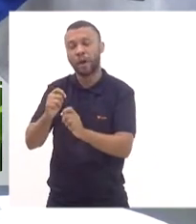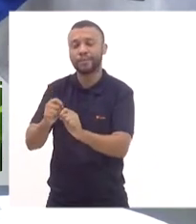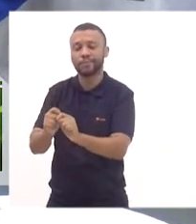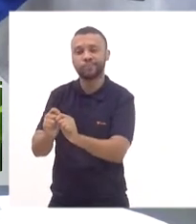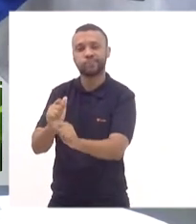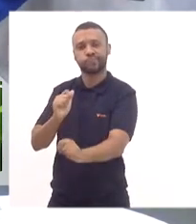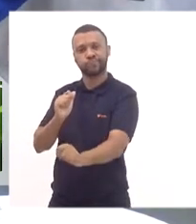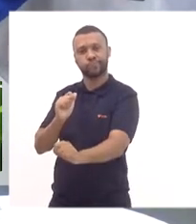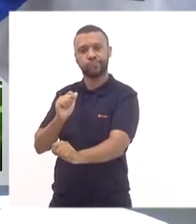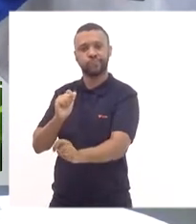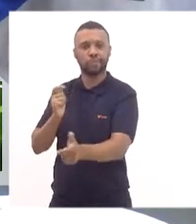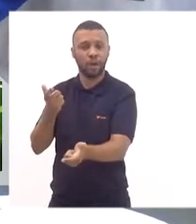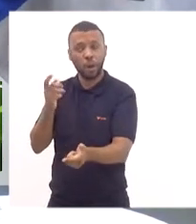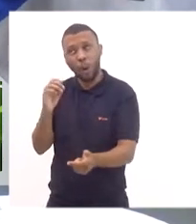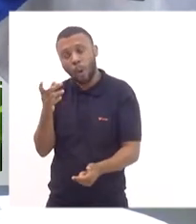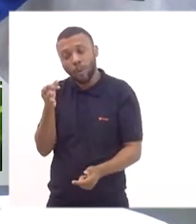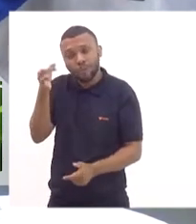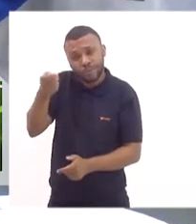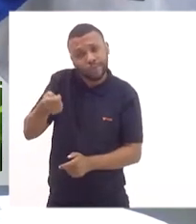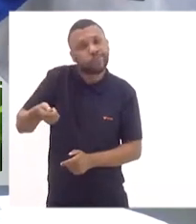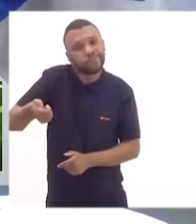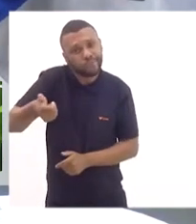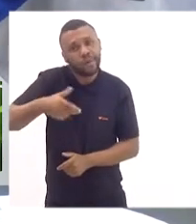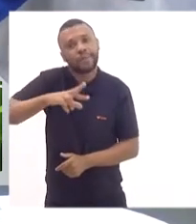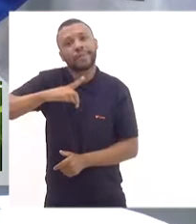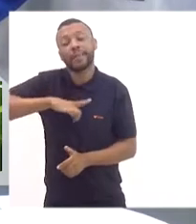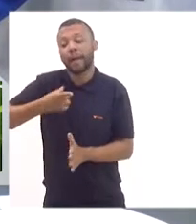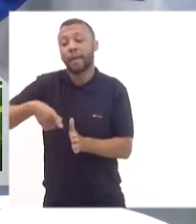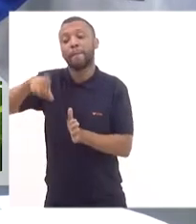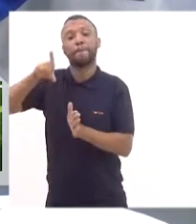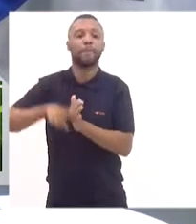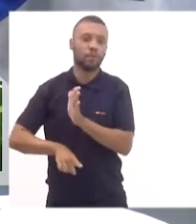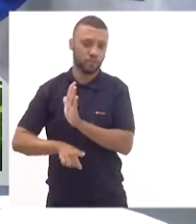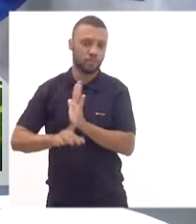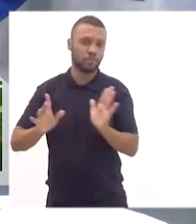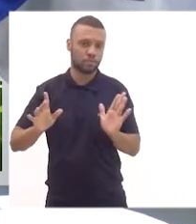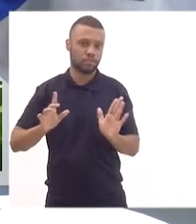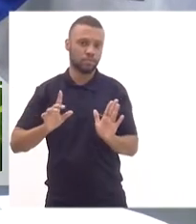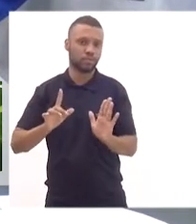gozar de benefício fiscal.